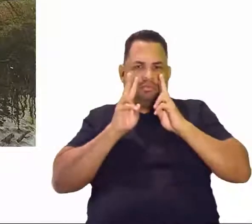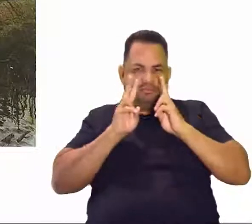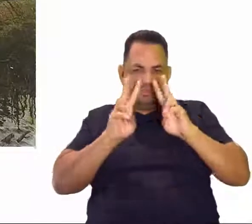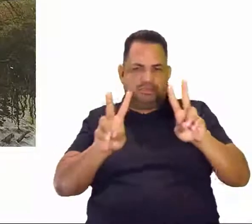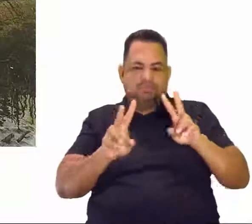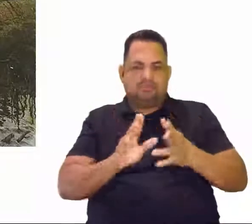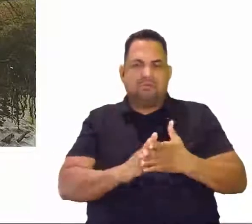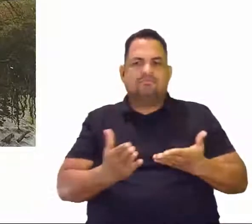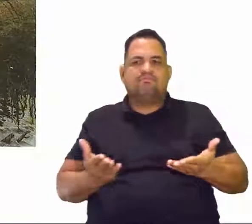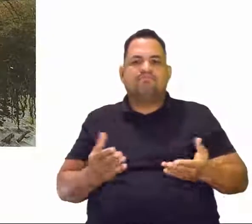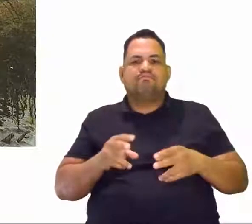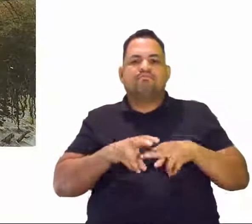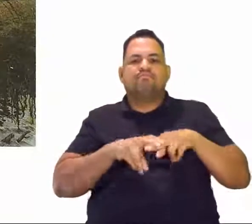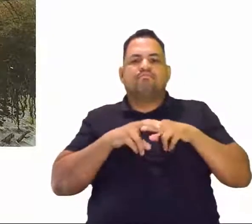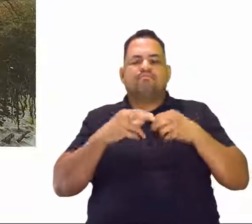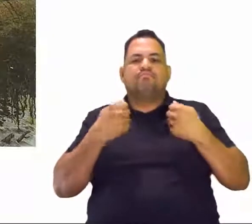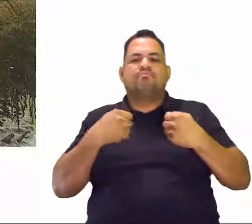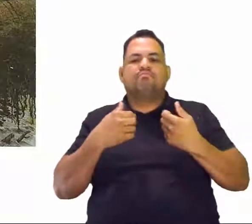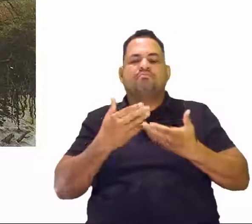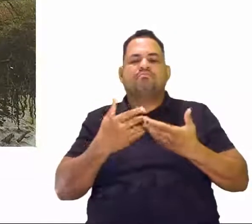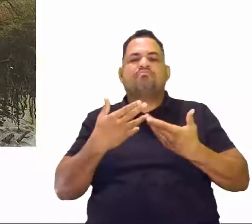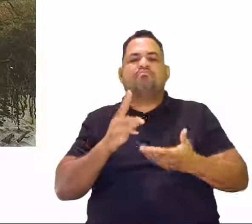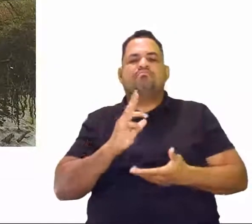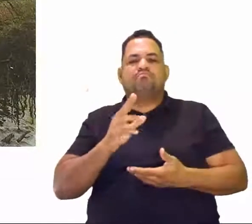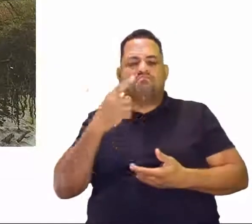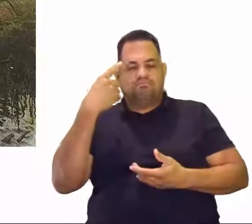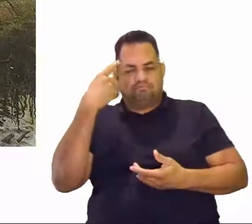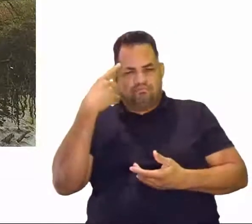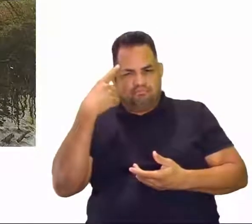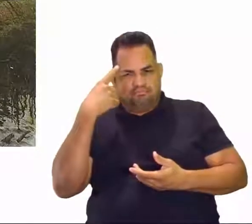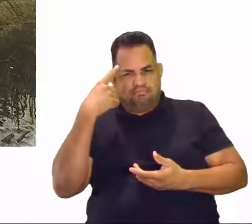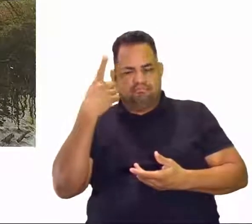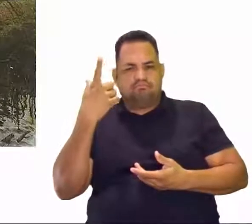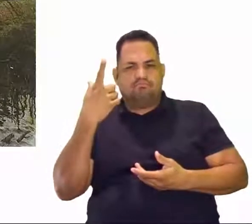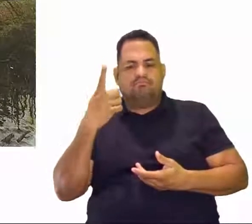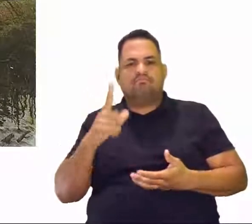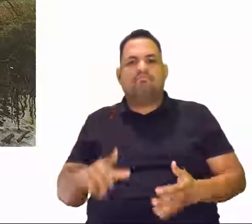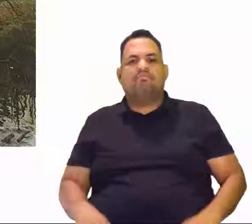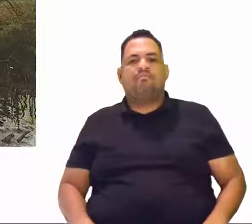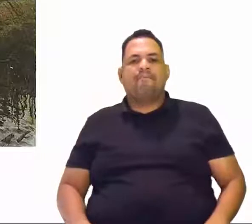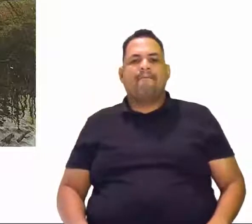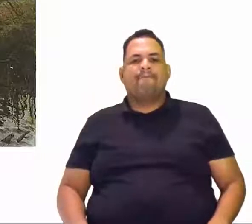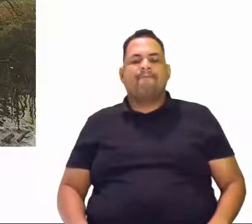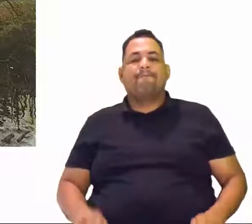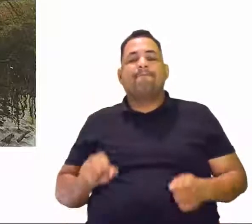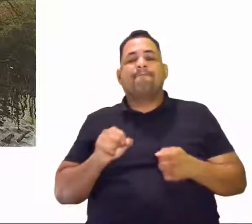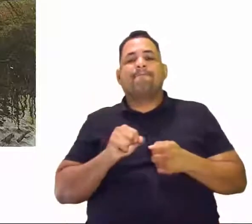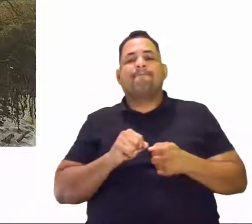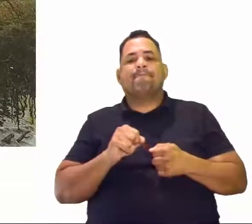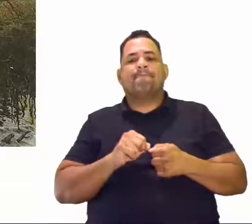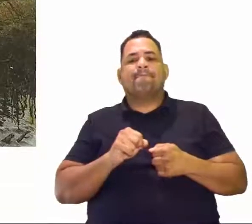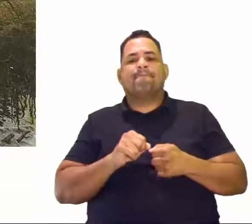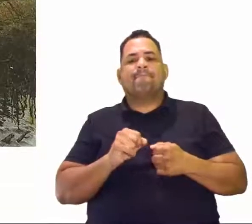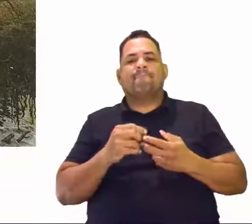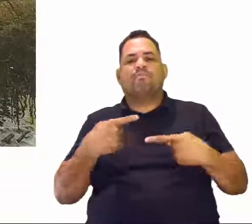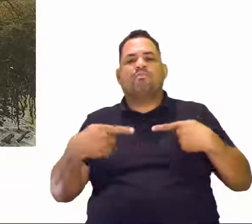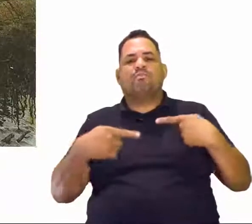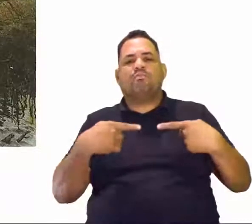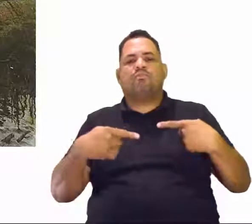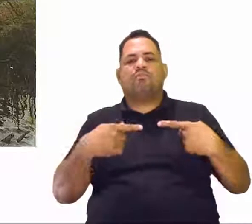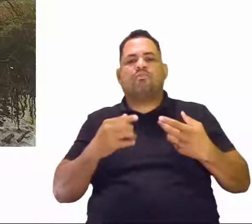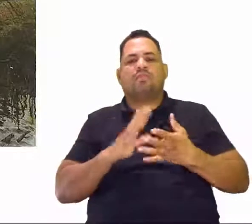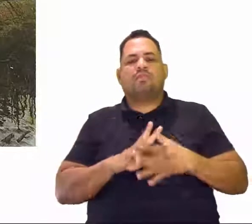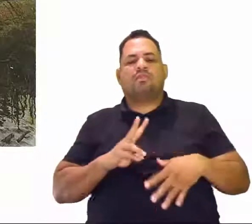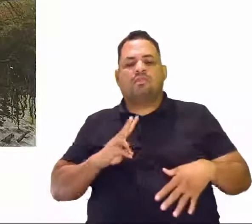gente então é por isso que a gente precisa tempo inteiro refletir e fazer aí uma política